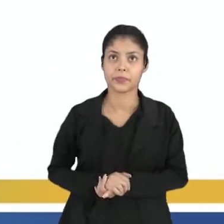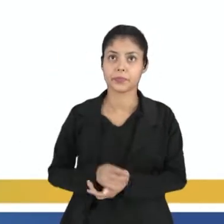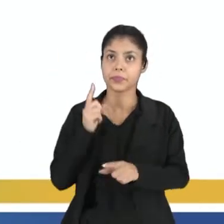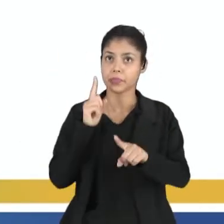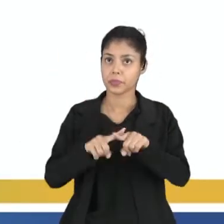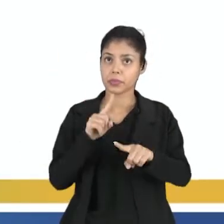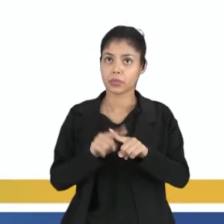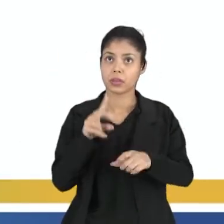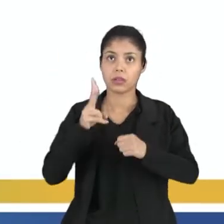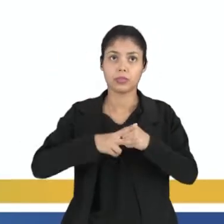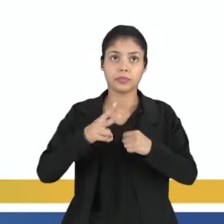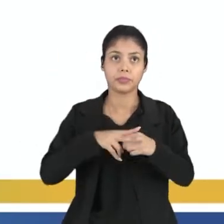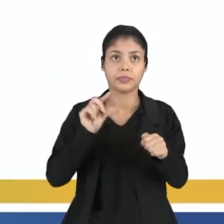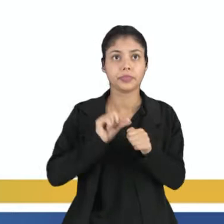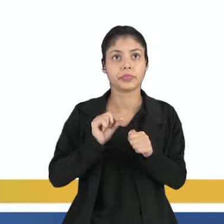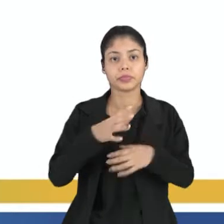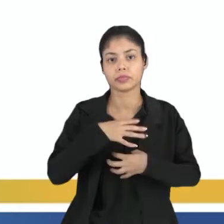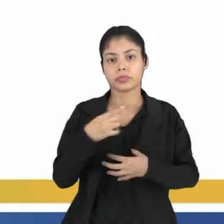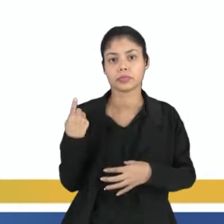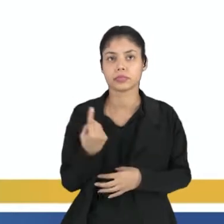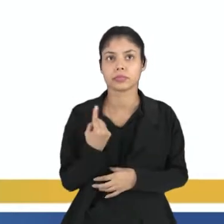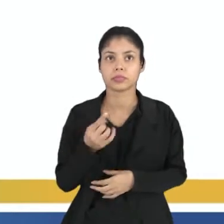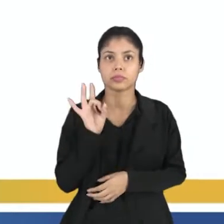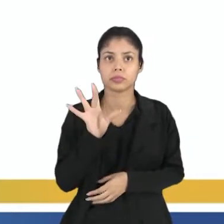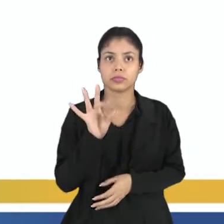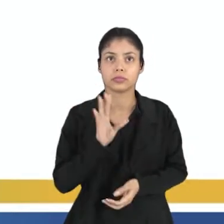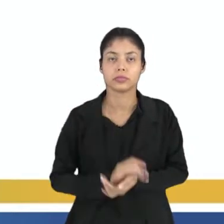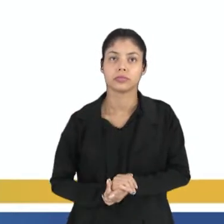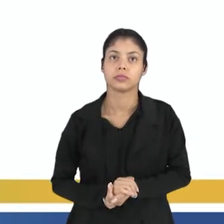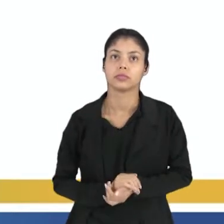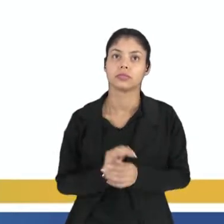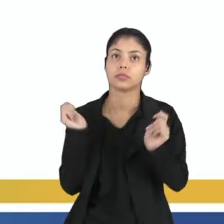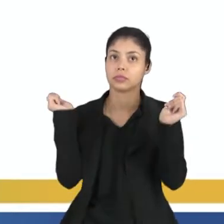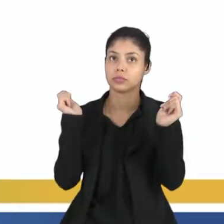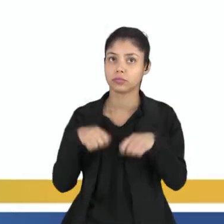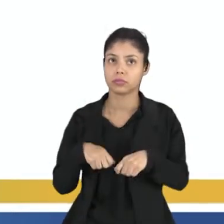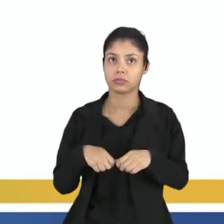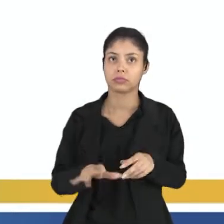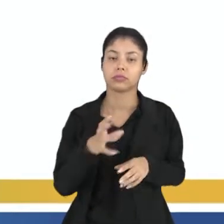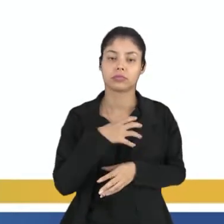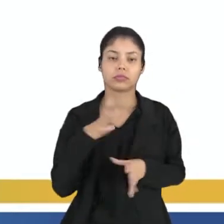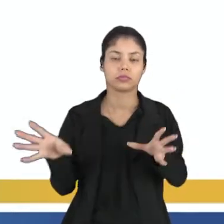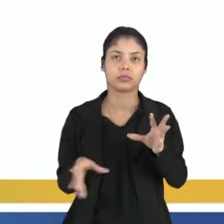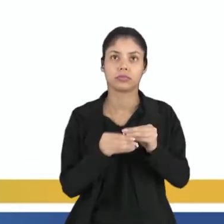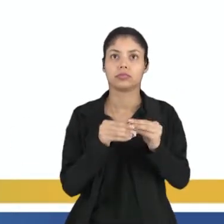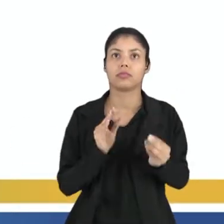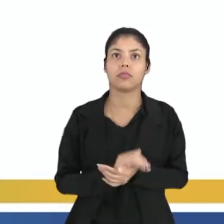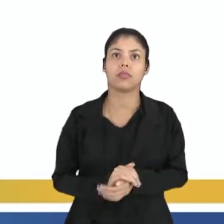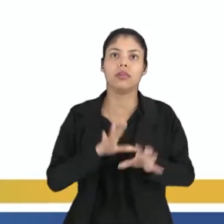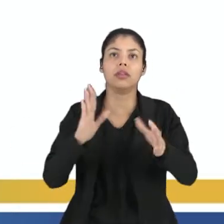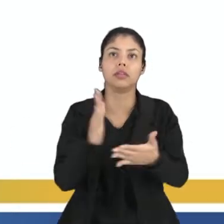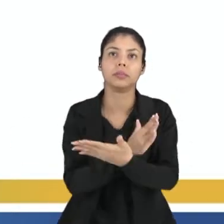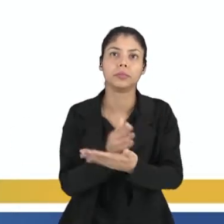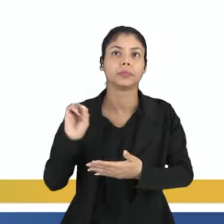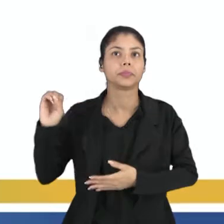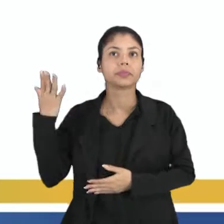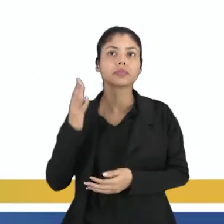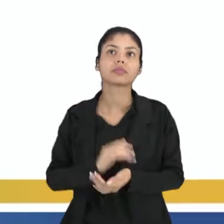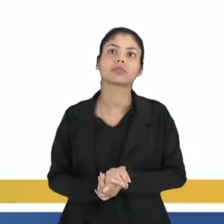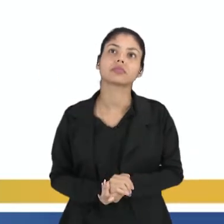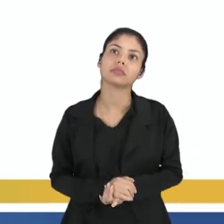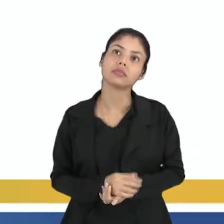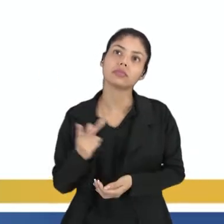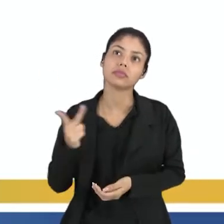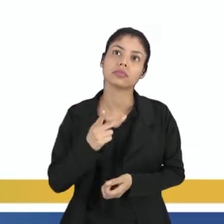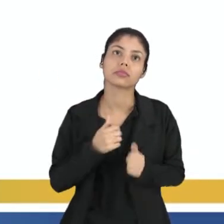acontece porque são verbos que fazem sentido por si só, ou seja, possuem sentido completo. Em alguns